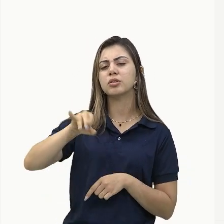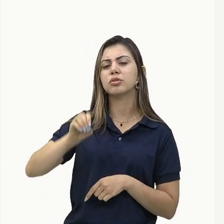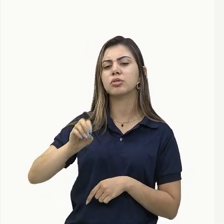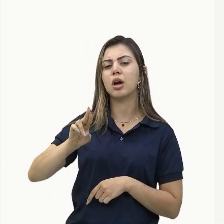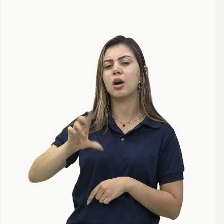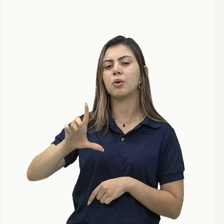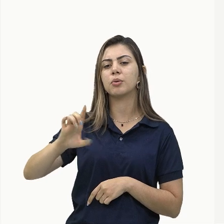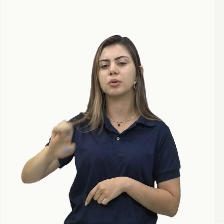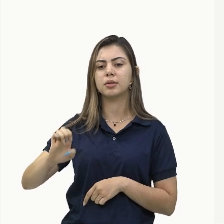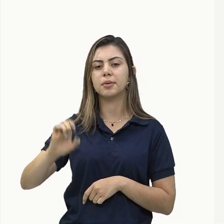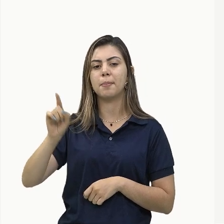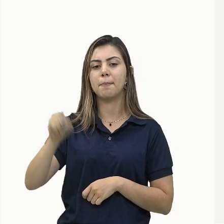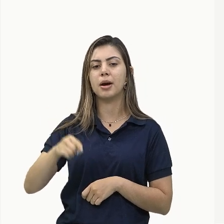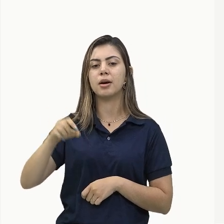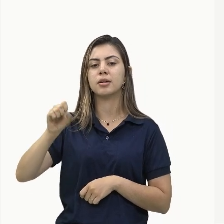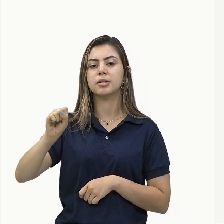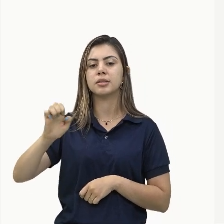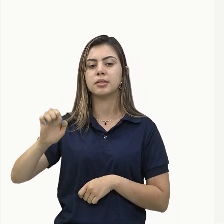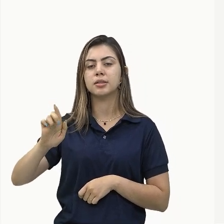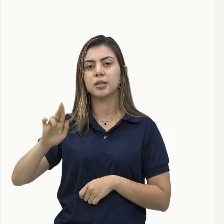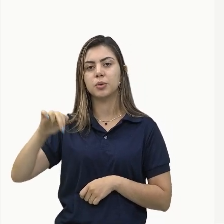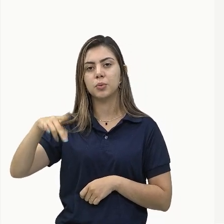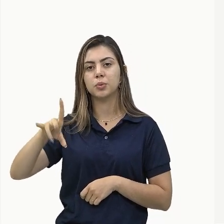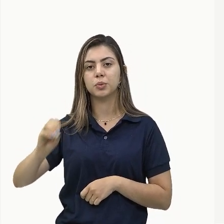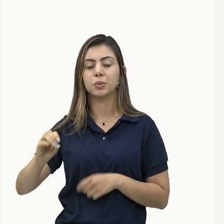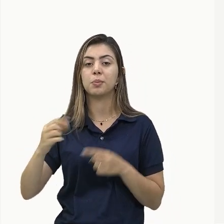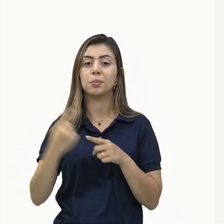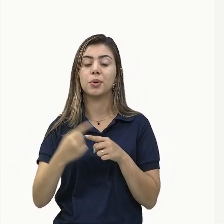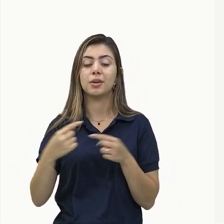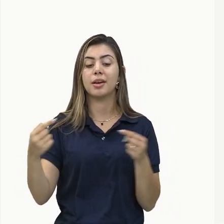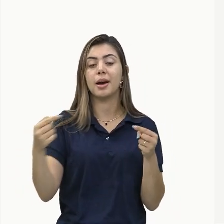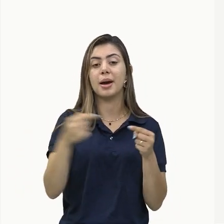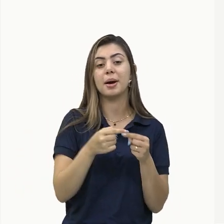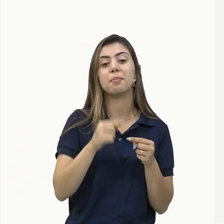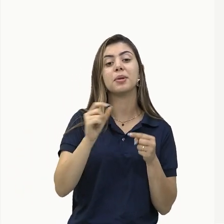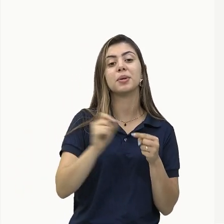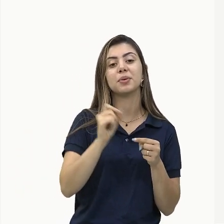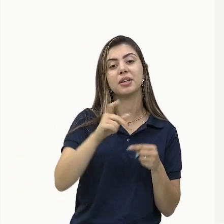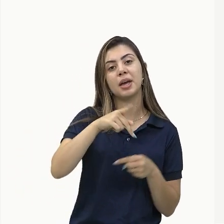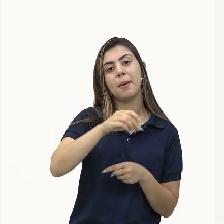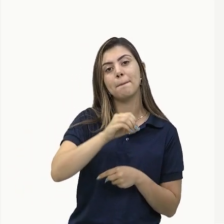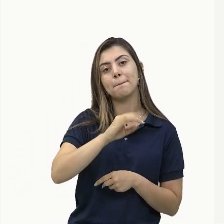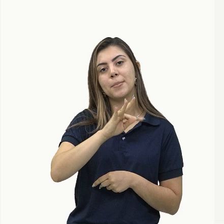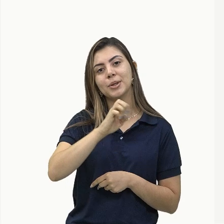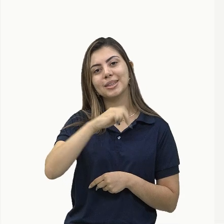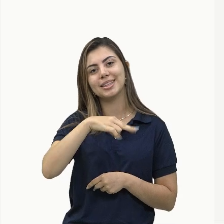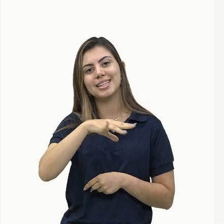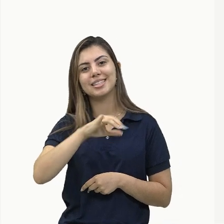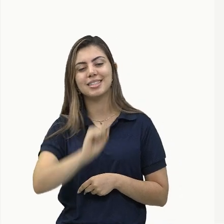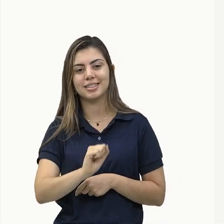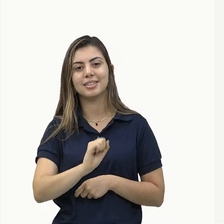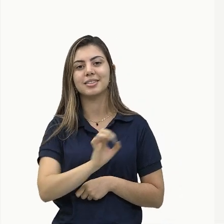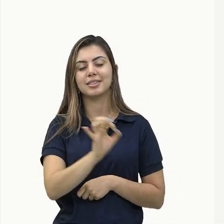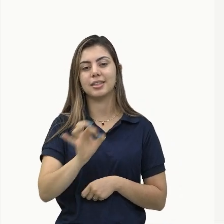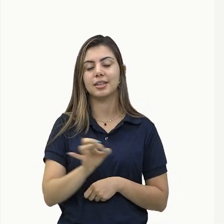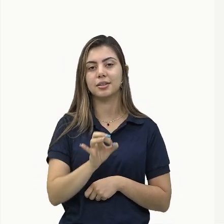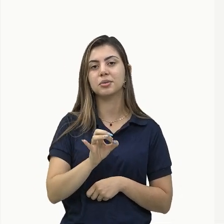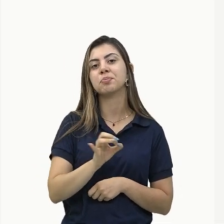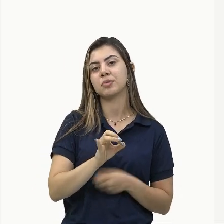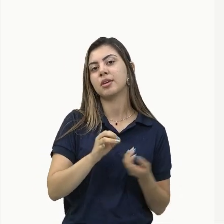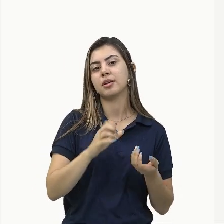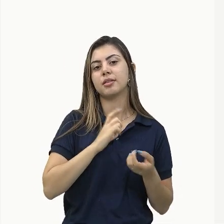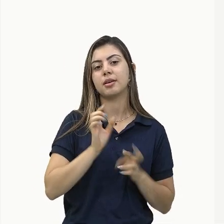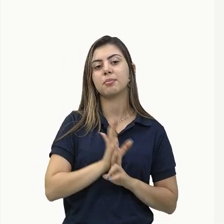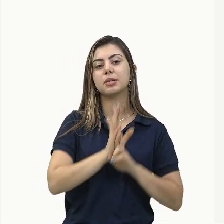segundo? Porque é a definição de potência, né? Energia por tempo. Potência é energia por tempo. Na física, né?